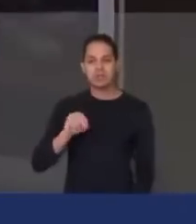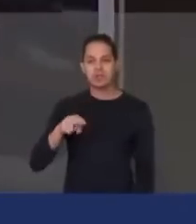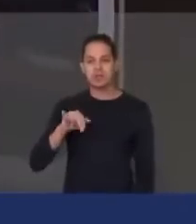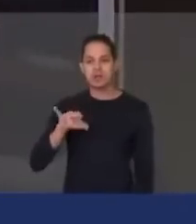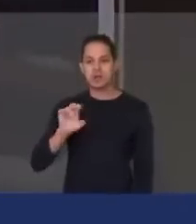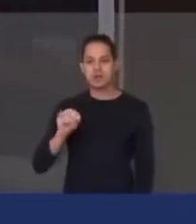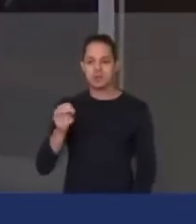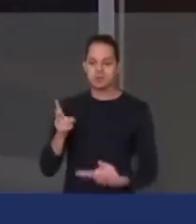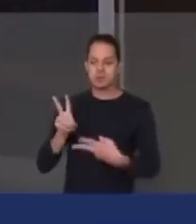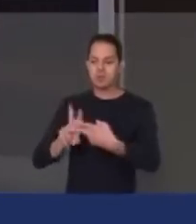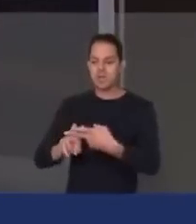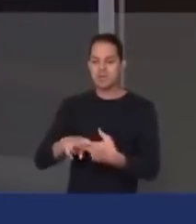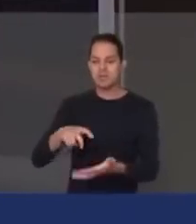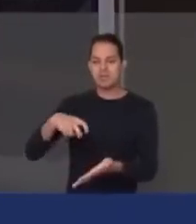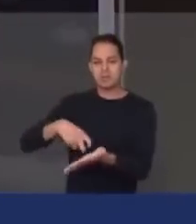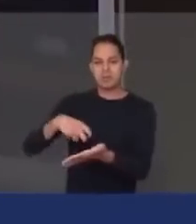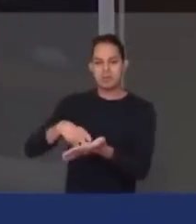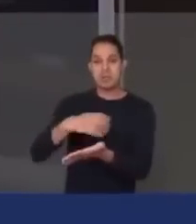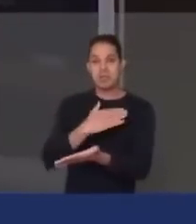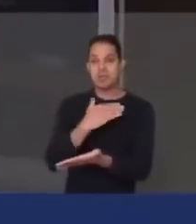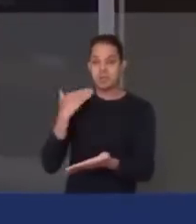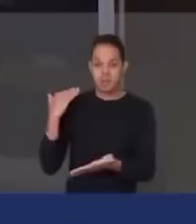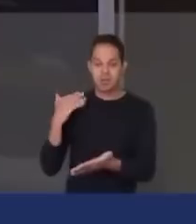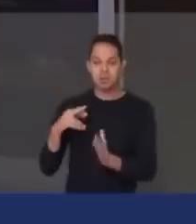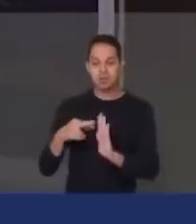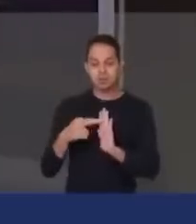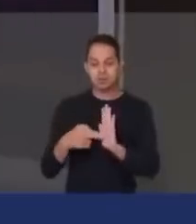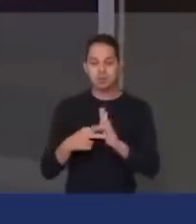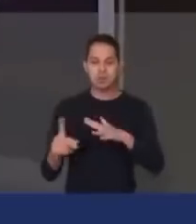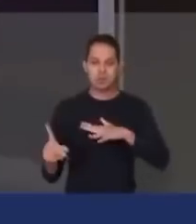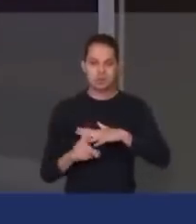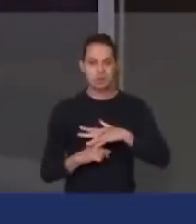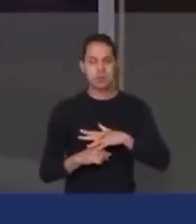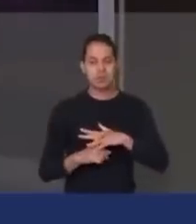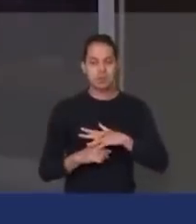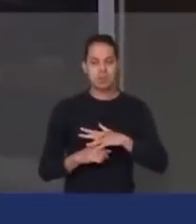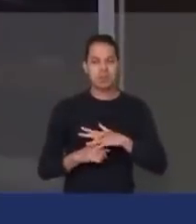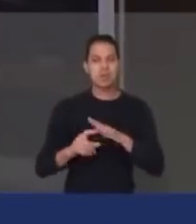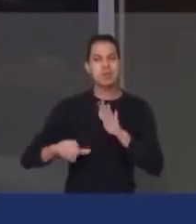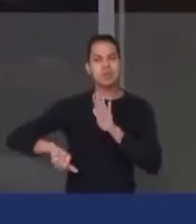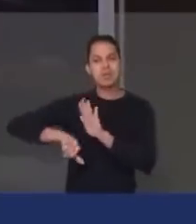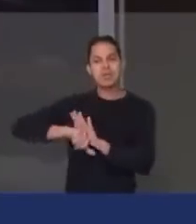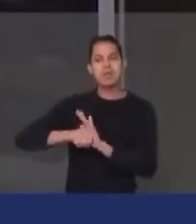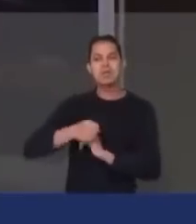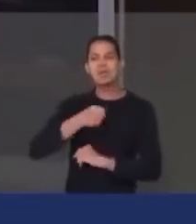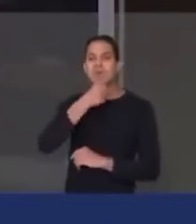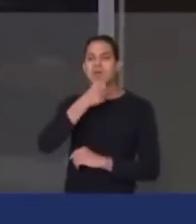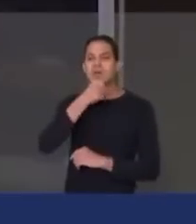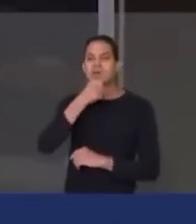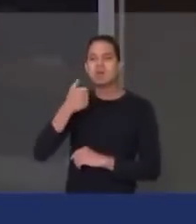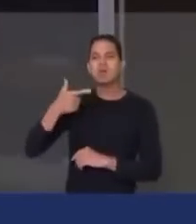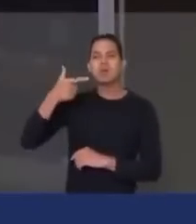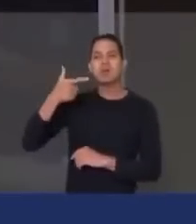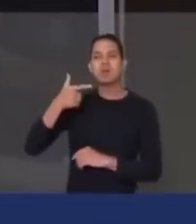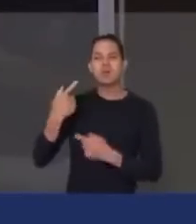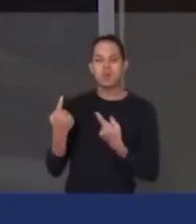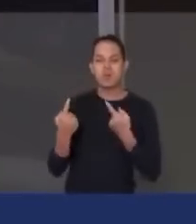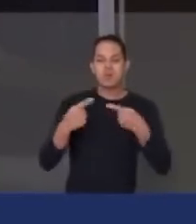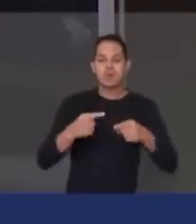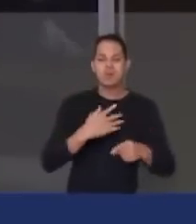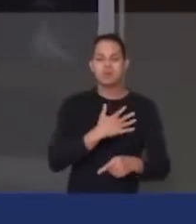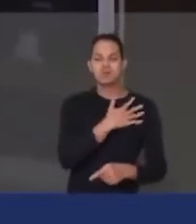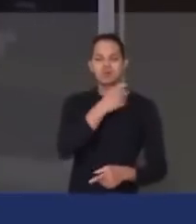e condenado à morte pelo regime comunista o seu crime ser um opositor da ditadura